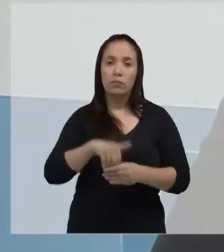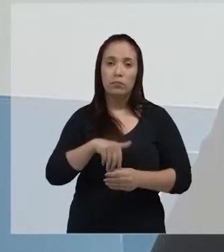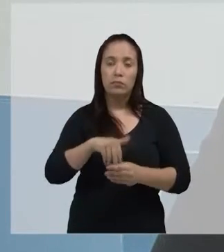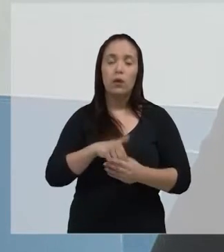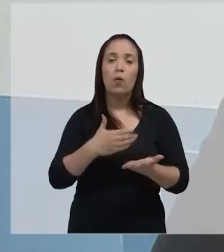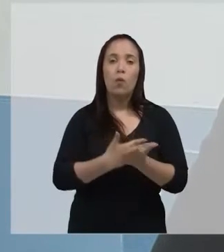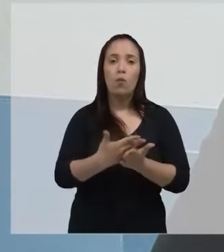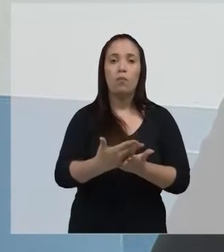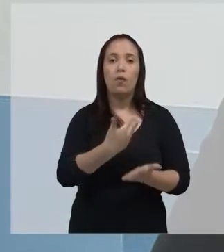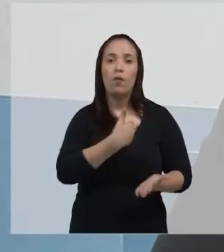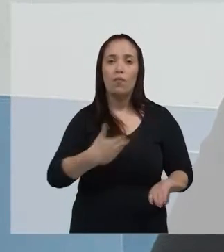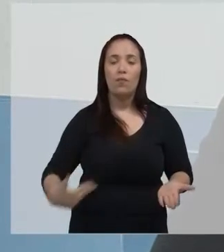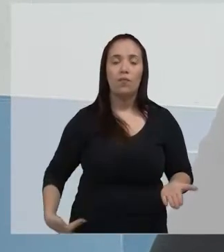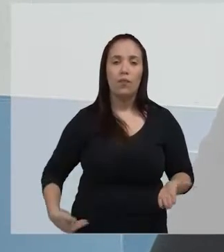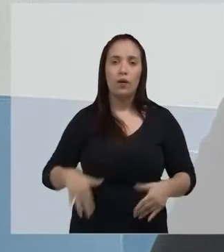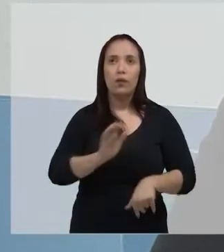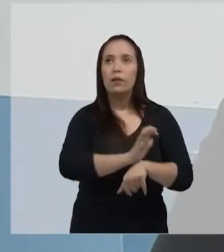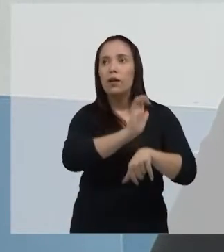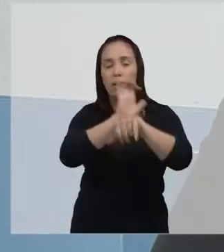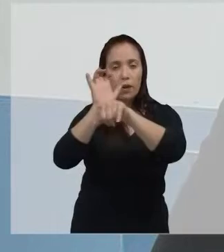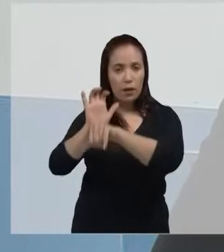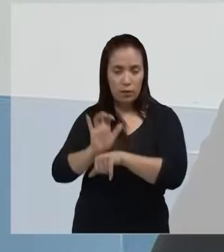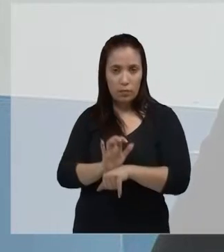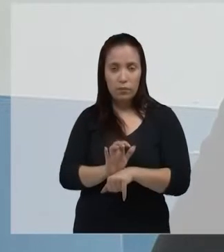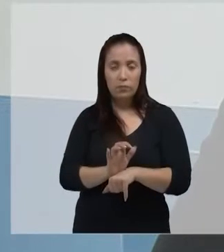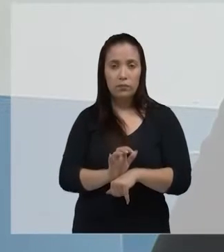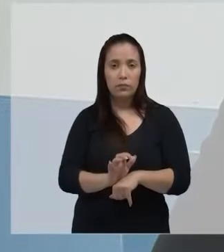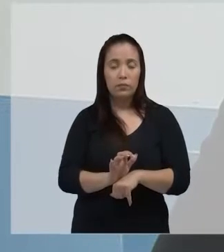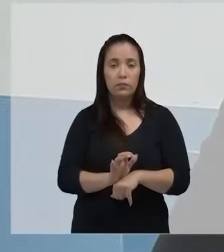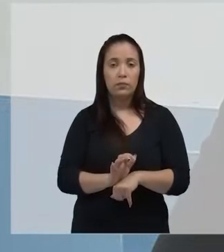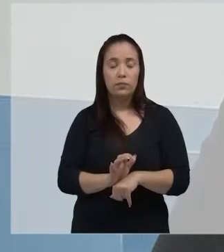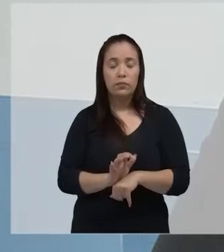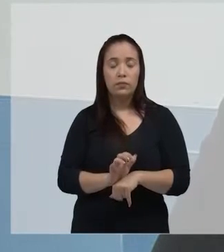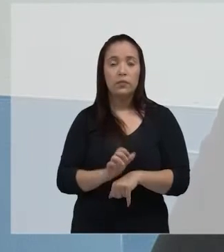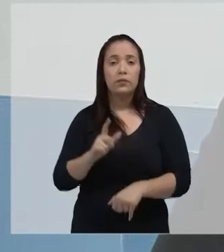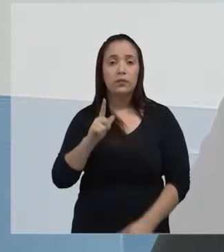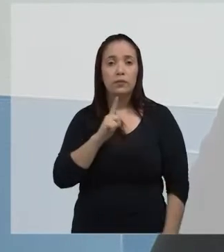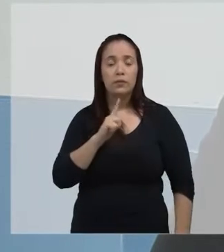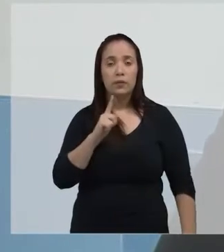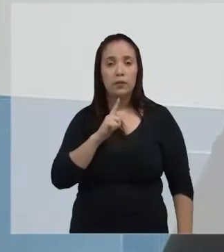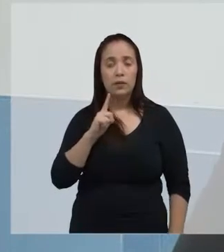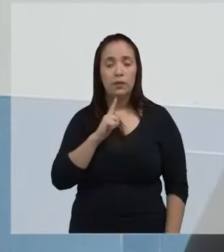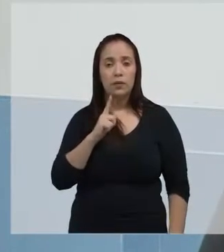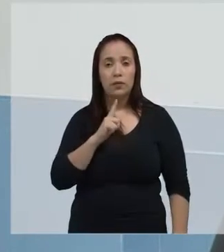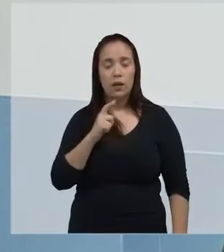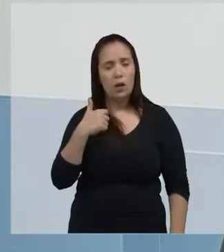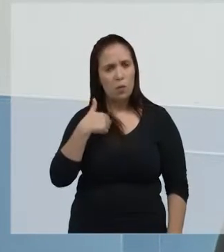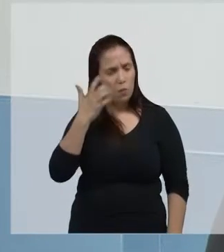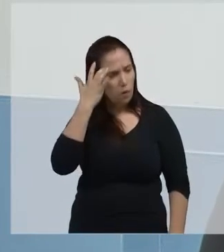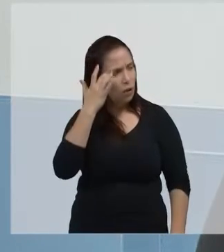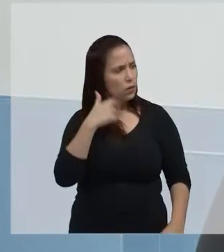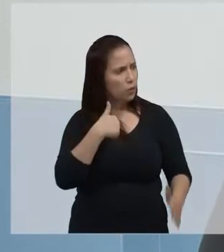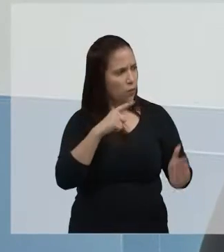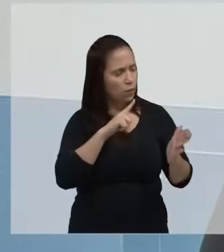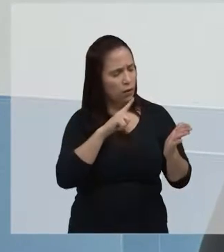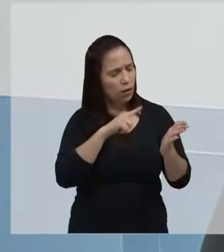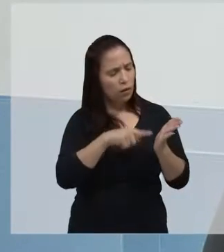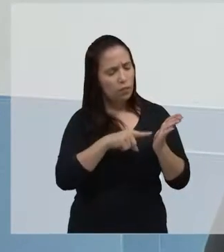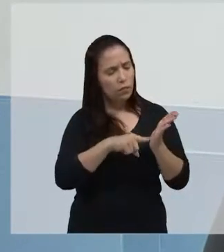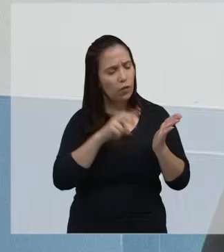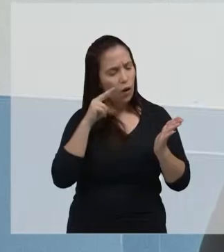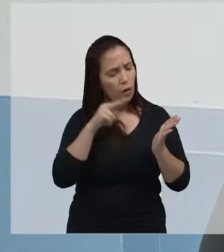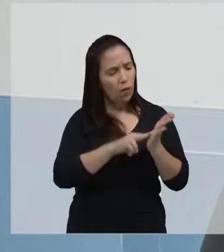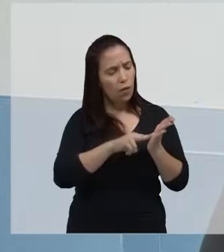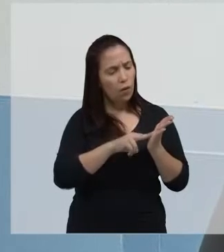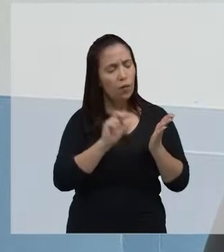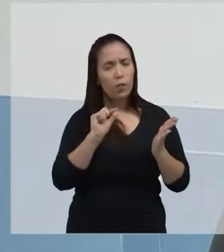eleitoral iniciando nos estados, né? Para você ter ideia, Luiz, nós não temos saída lá para o... Eu acho que eu tenho aqui, deixa eu olhar isso eu tenho